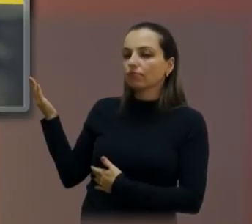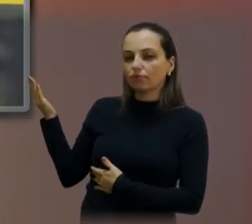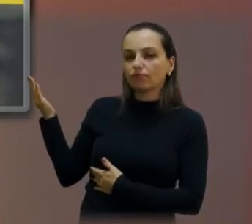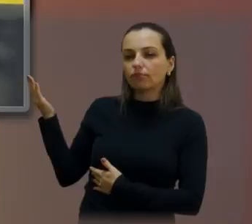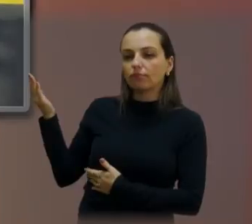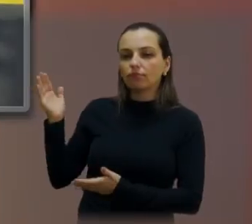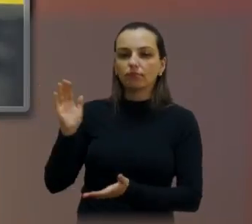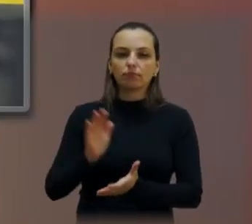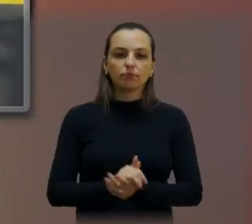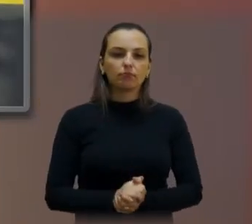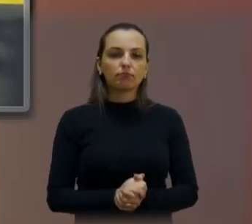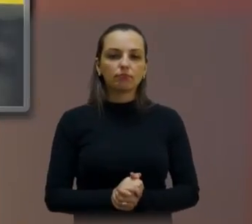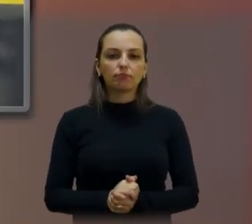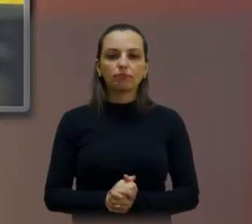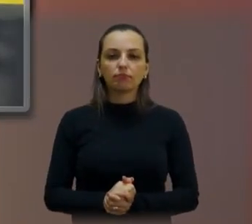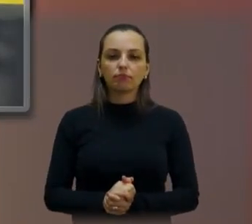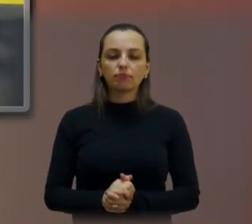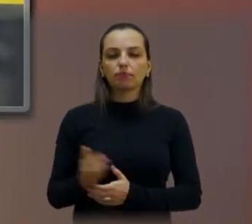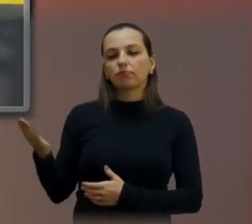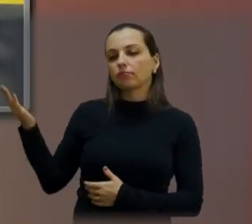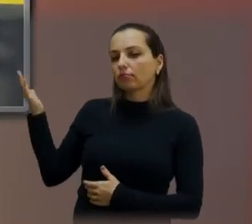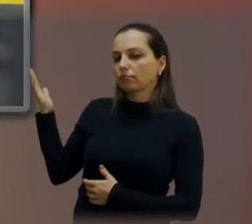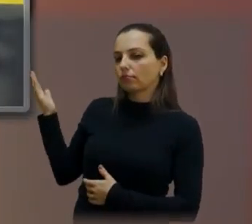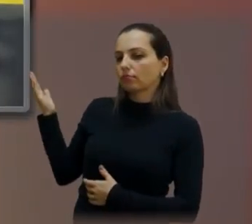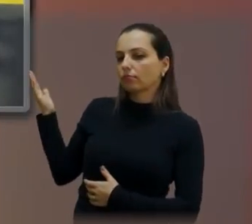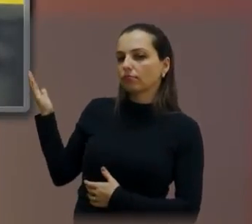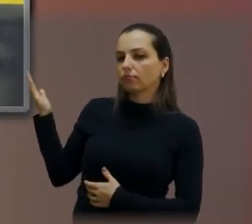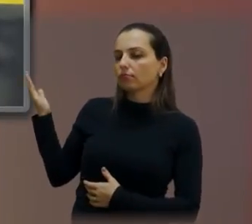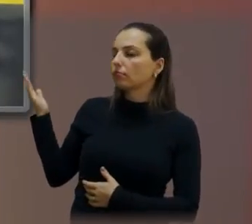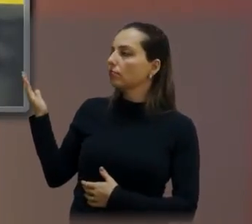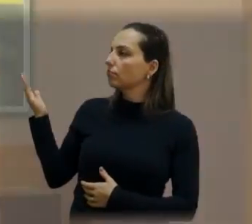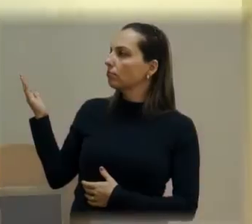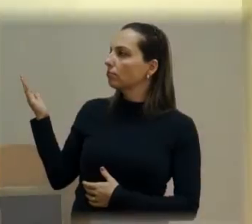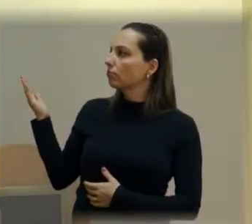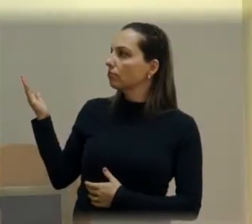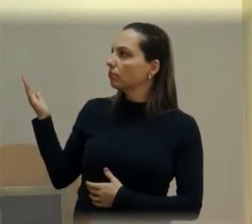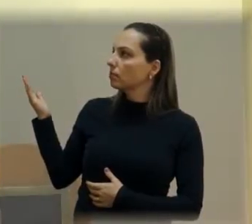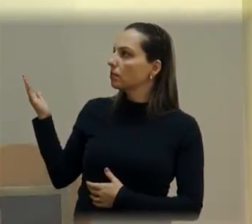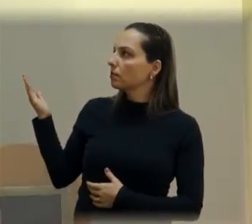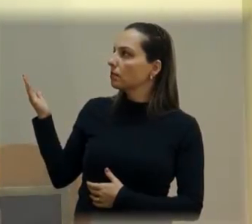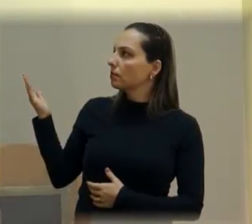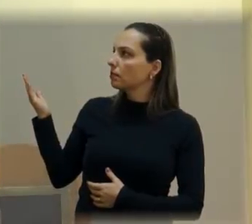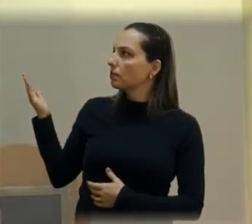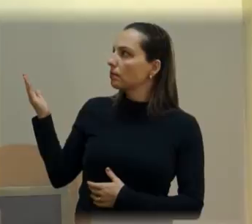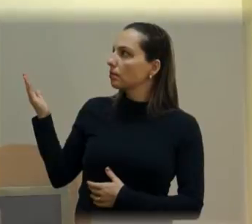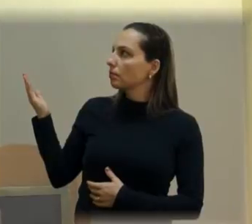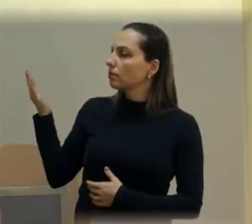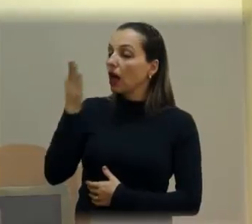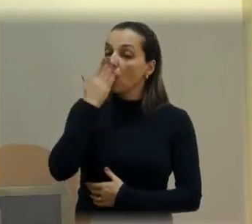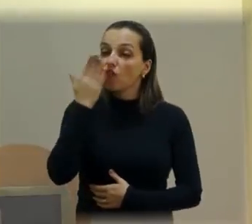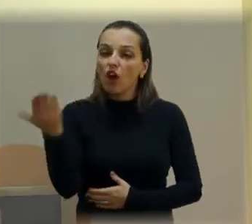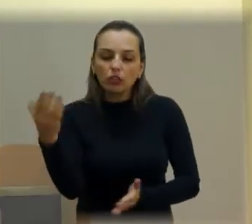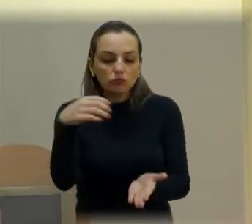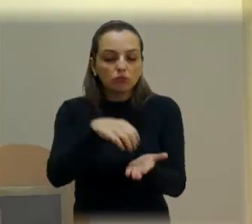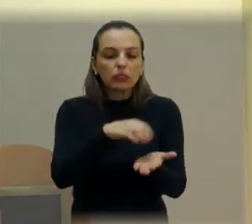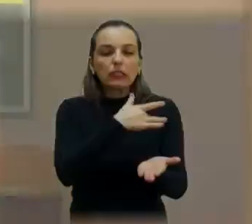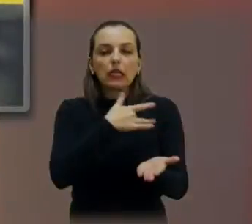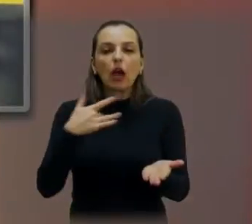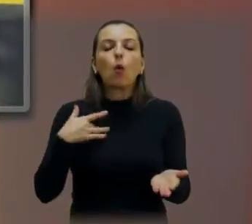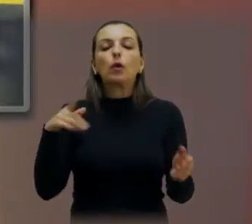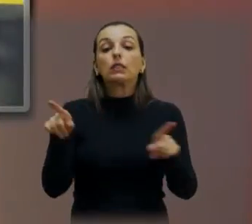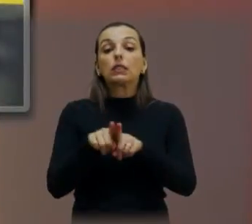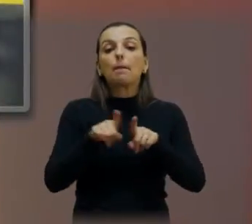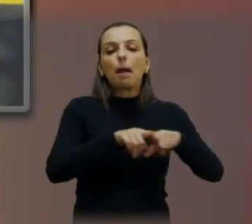também na próxima foto, esta foto, que na Avenida Celso Pereira Barbosa, em frente ao posto de saúde, também